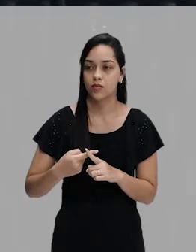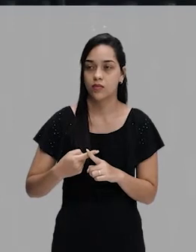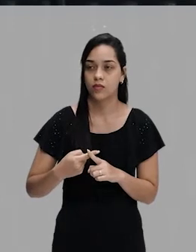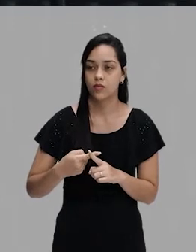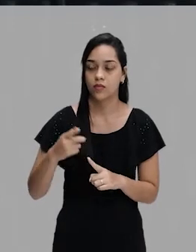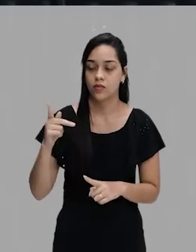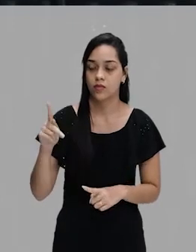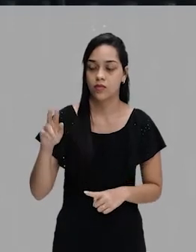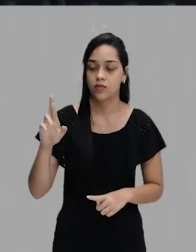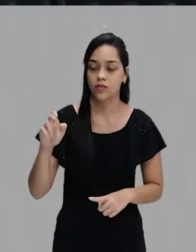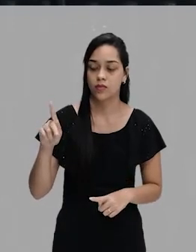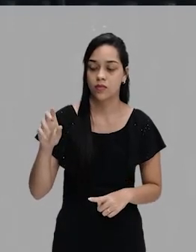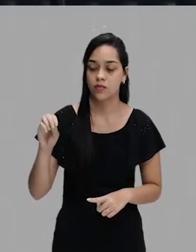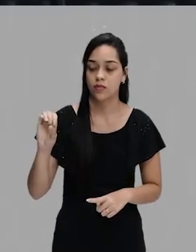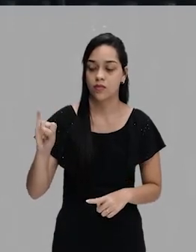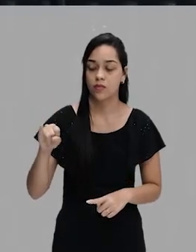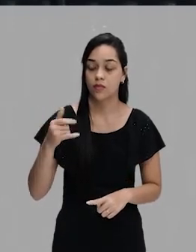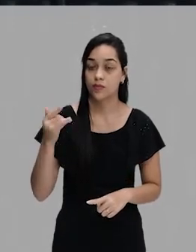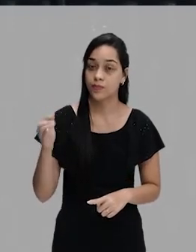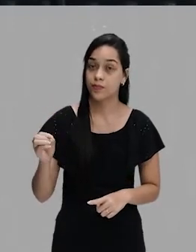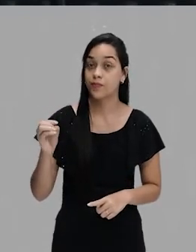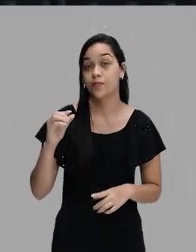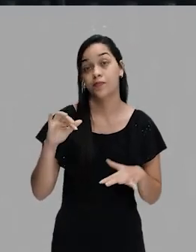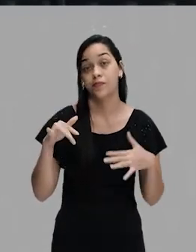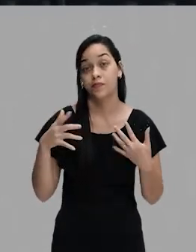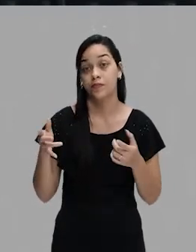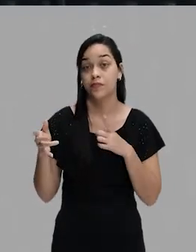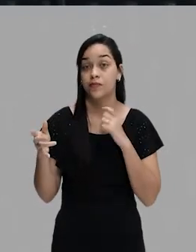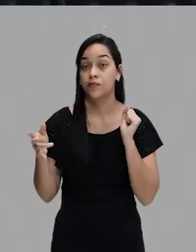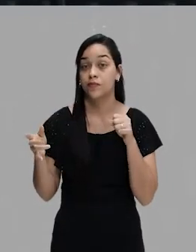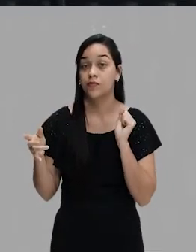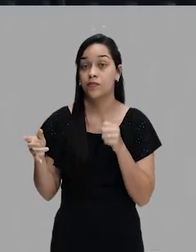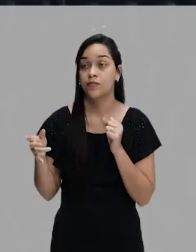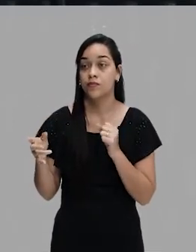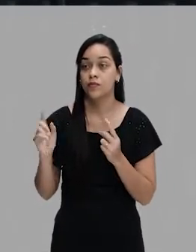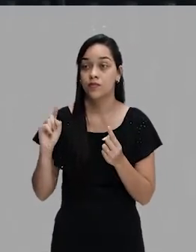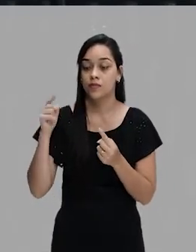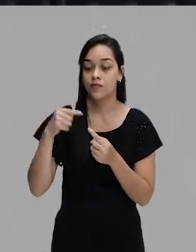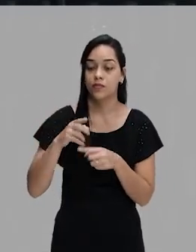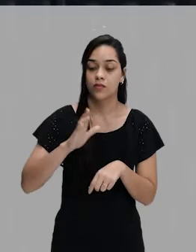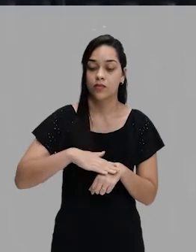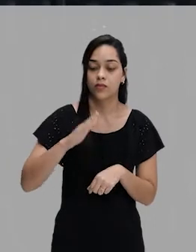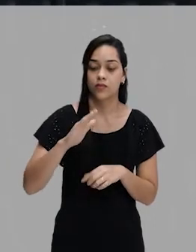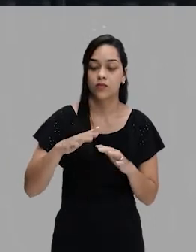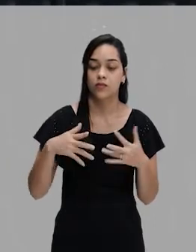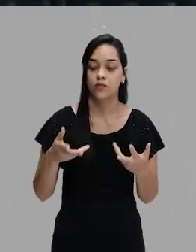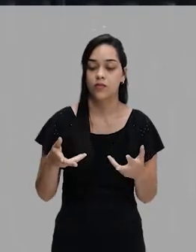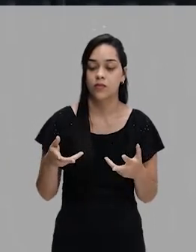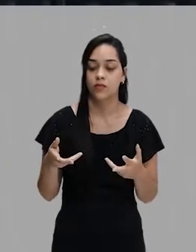com a preposição, né? Aí, no caso, ela vai ter uma função maior de